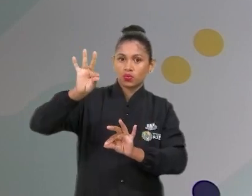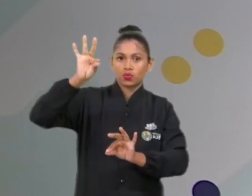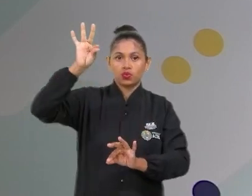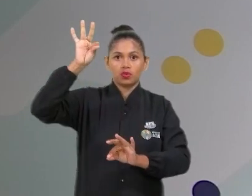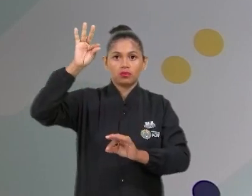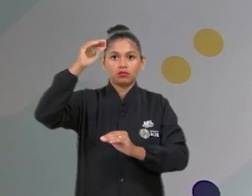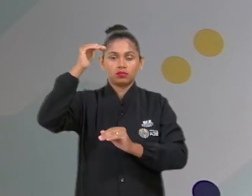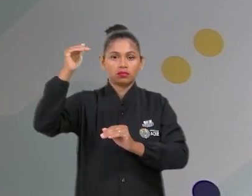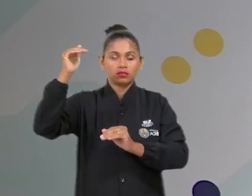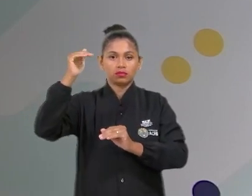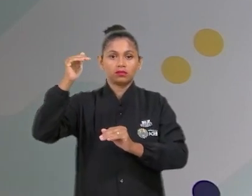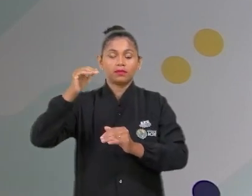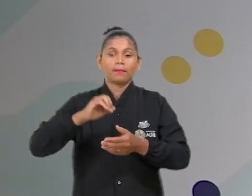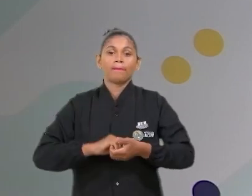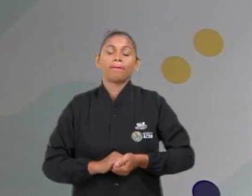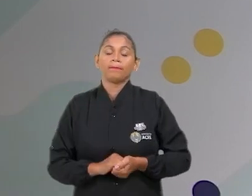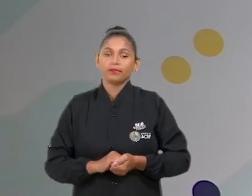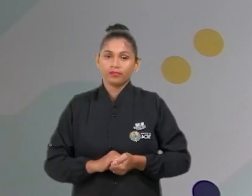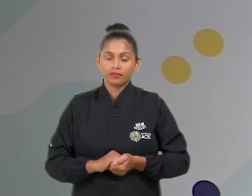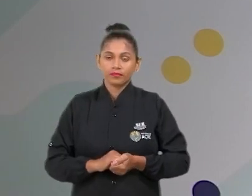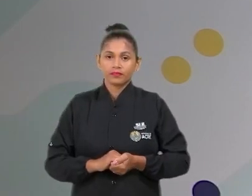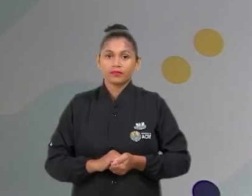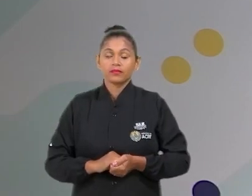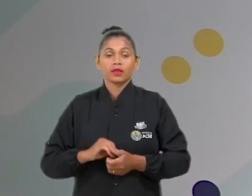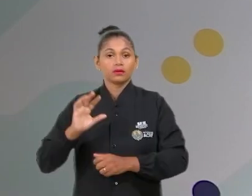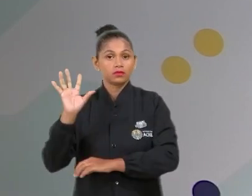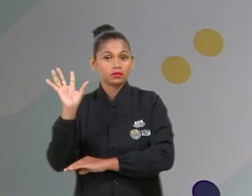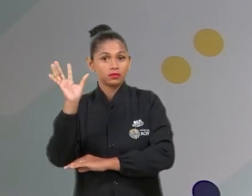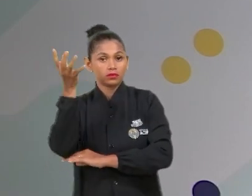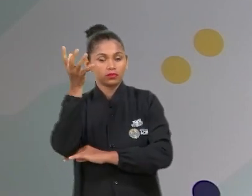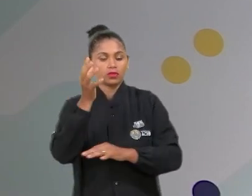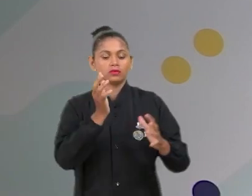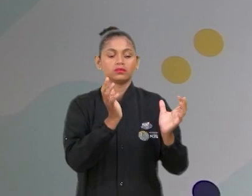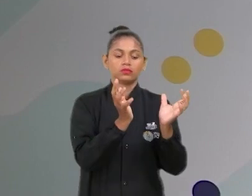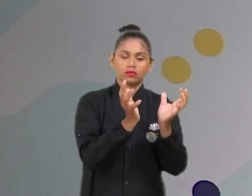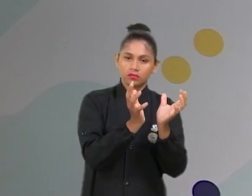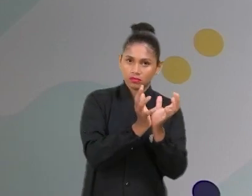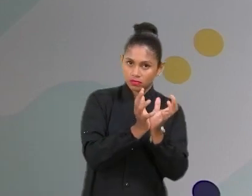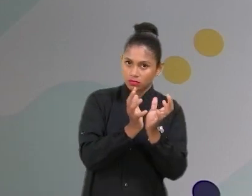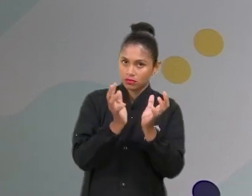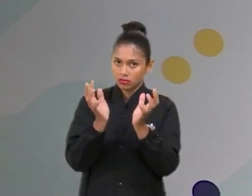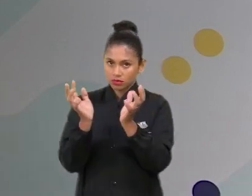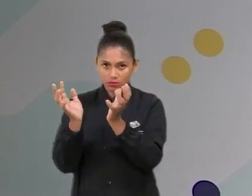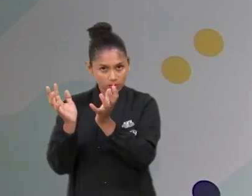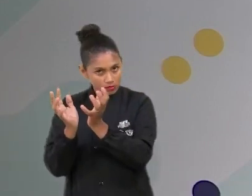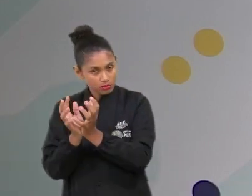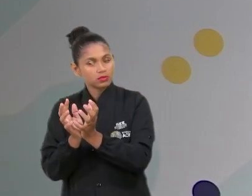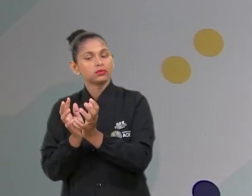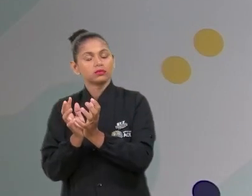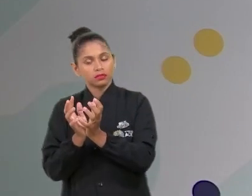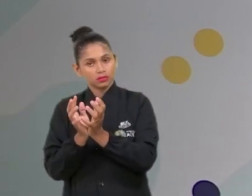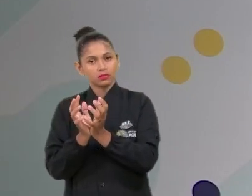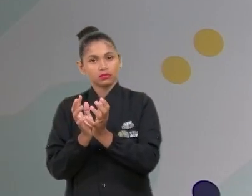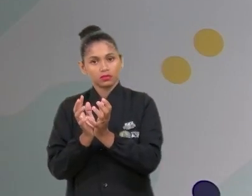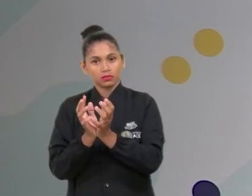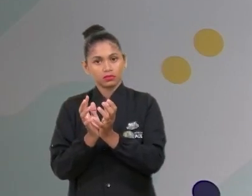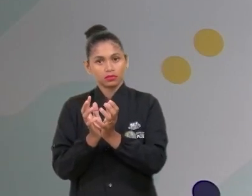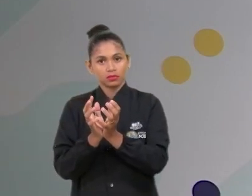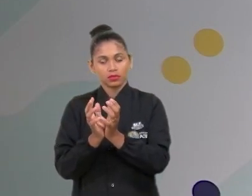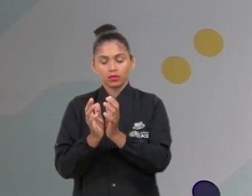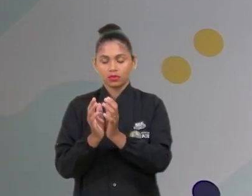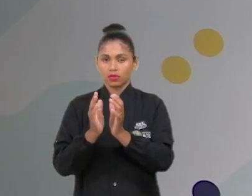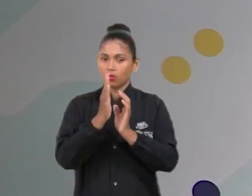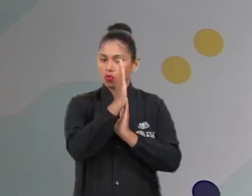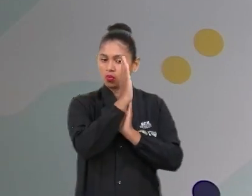de valência. E isso vai acontecer nesses dois grupos, tá? Eles estão localizados no período 6